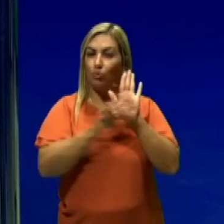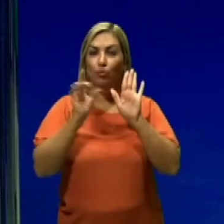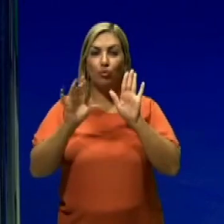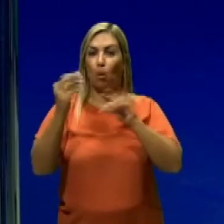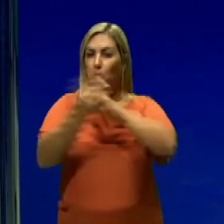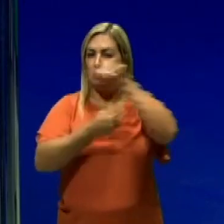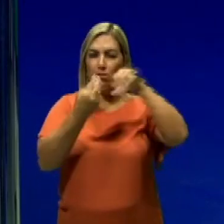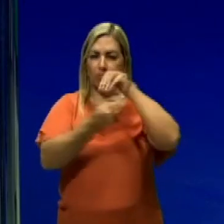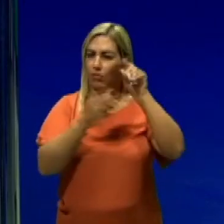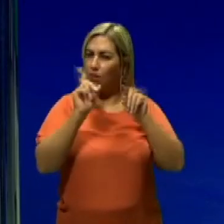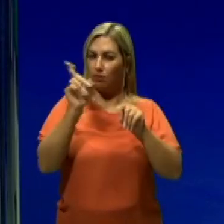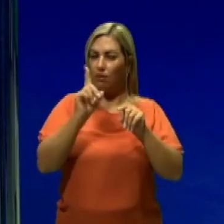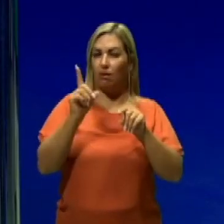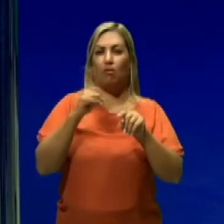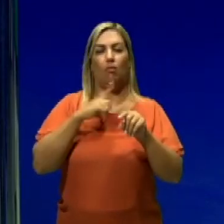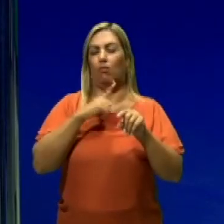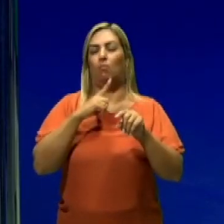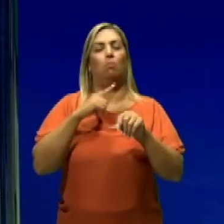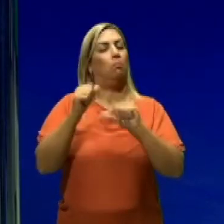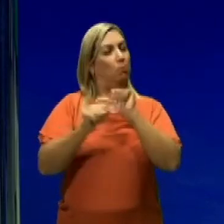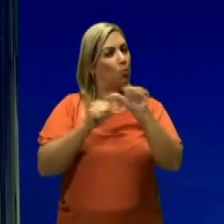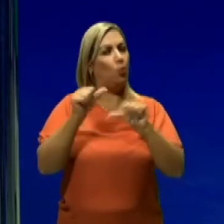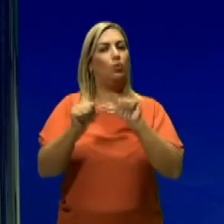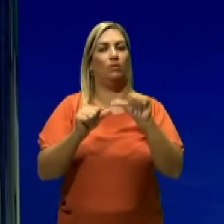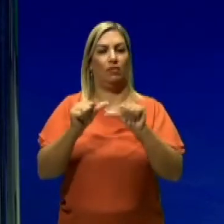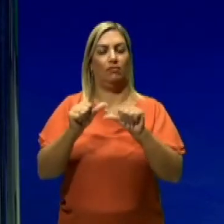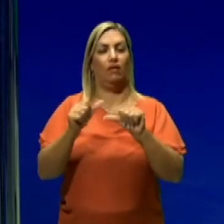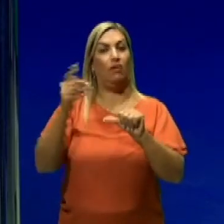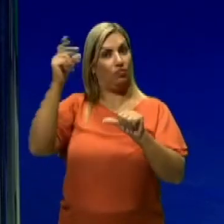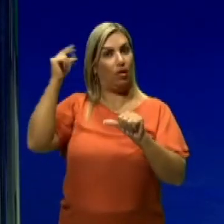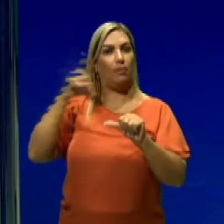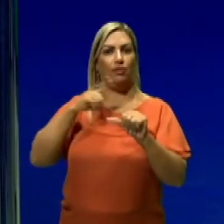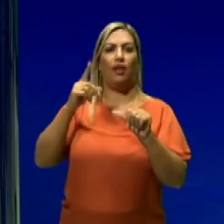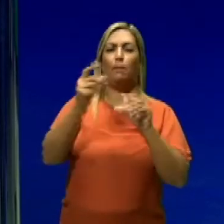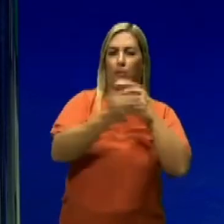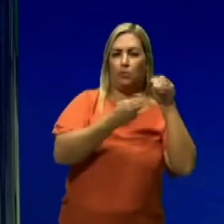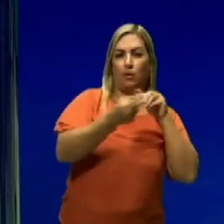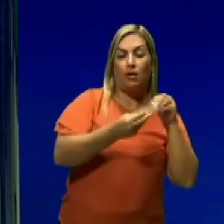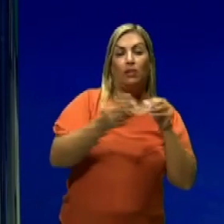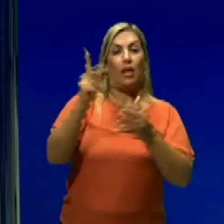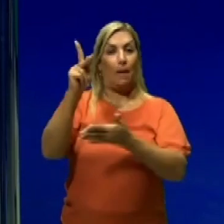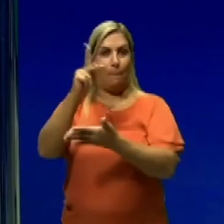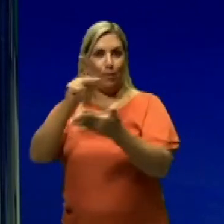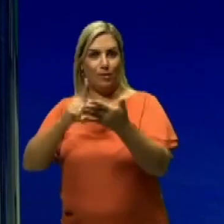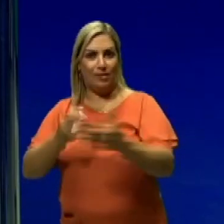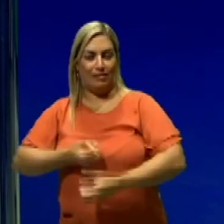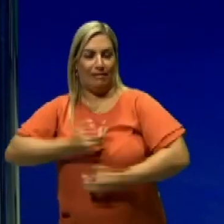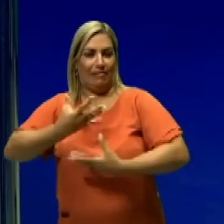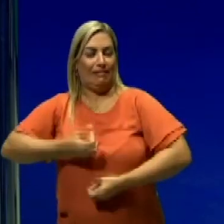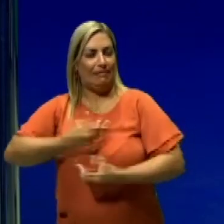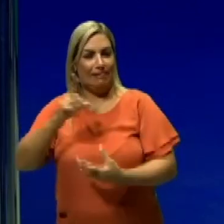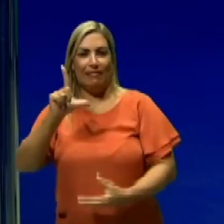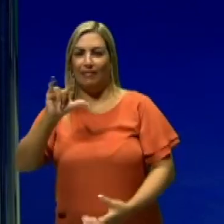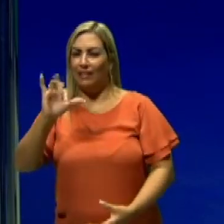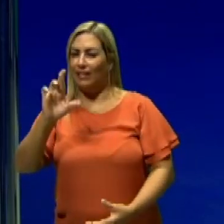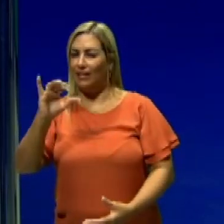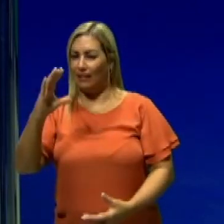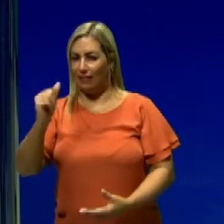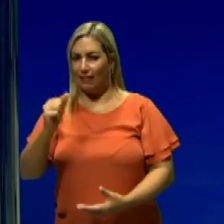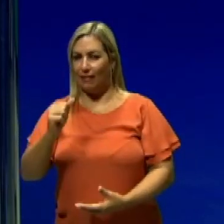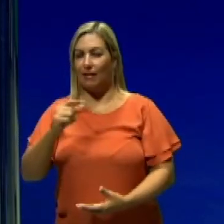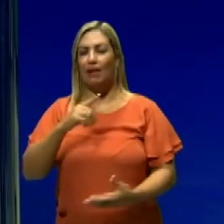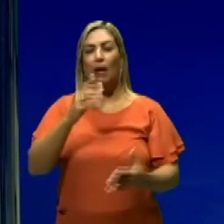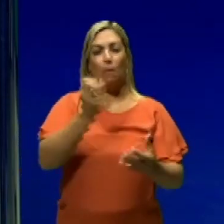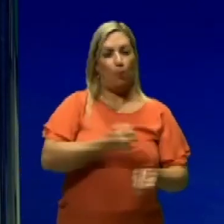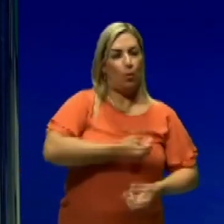ficar mais misturados como era antigamente e aí a poesia vai ter a sua poesia lírica vai ter o seu espaço a